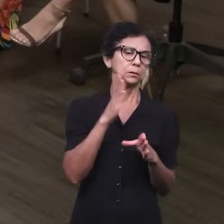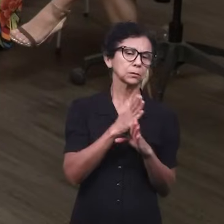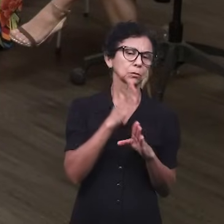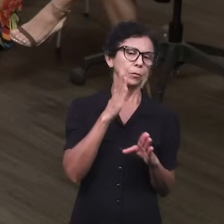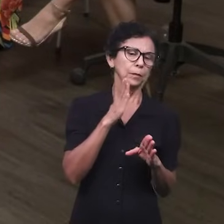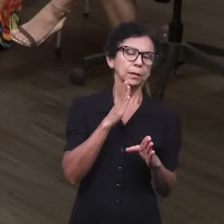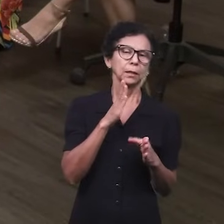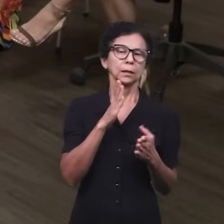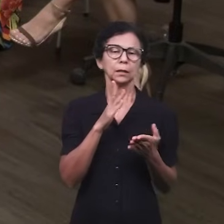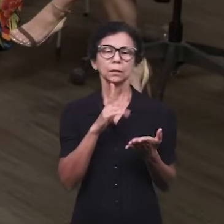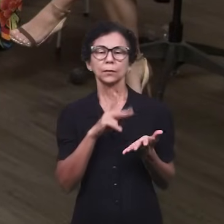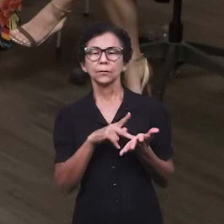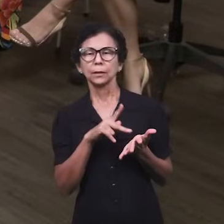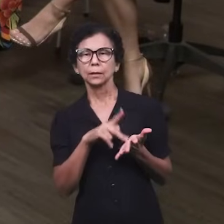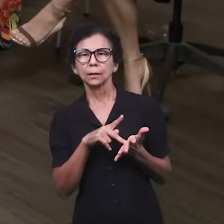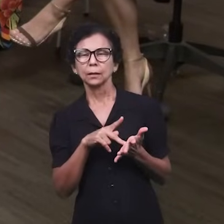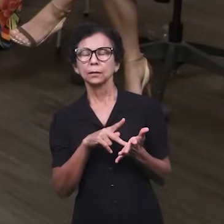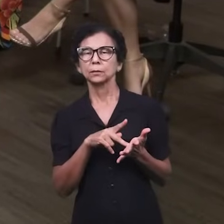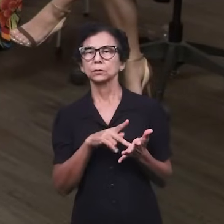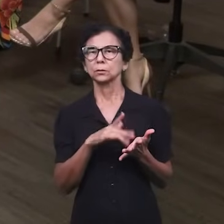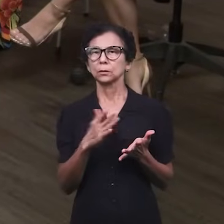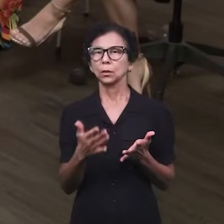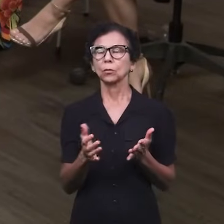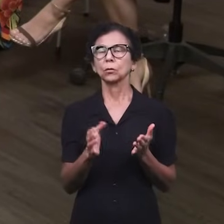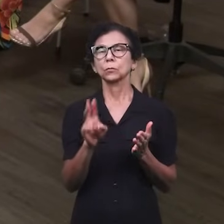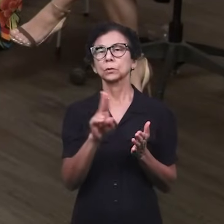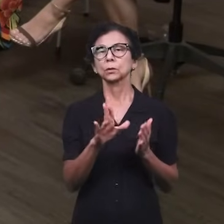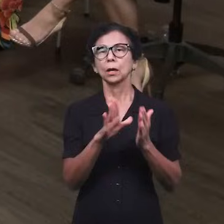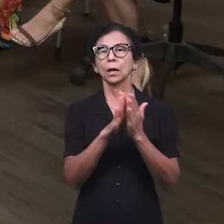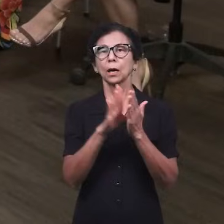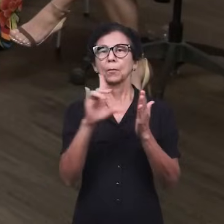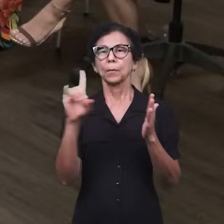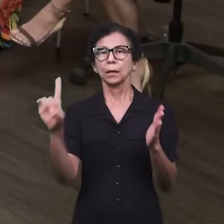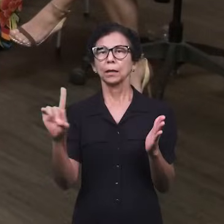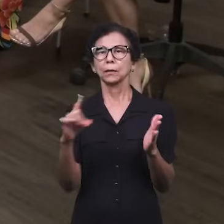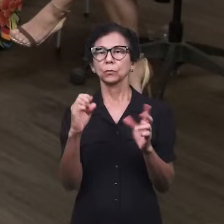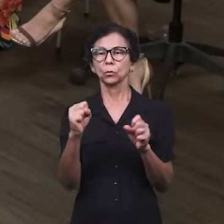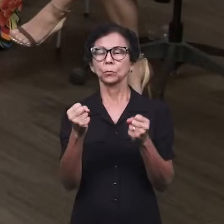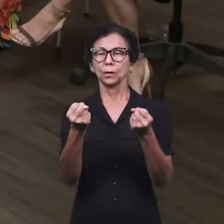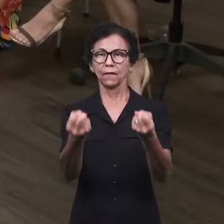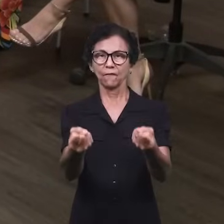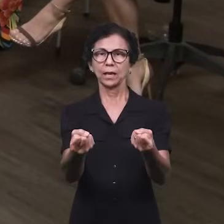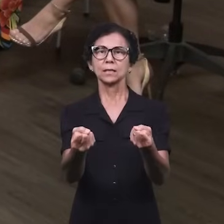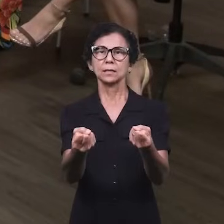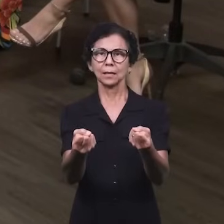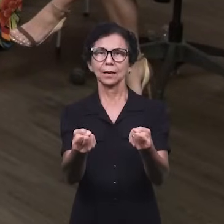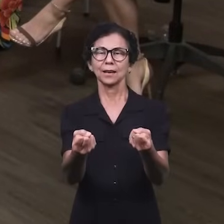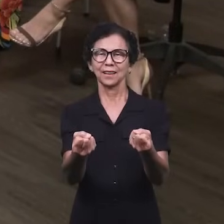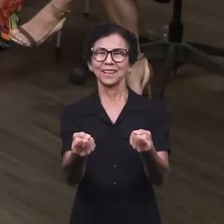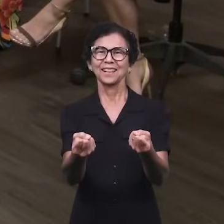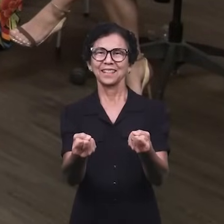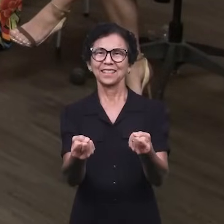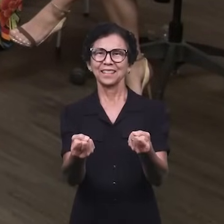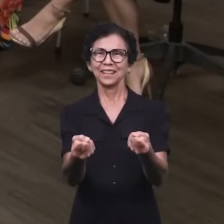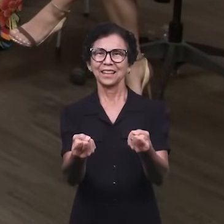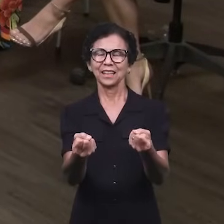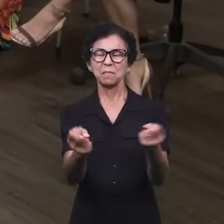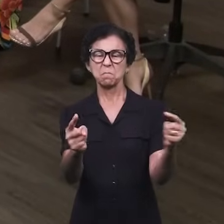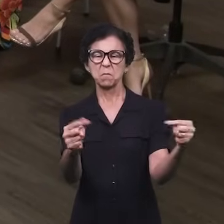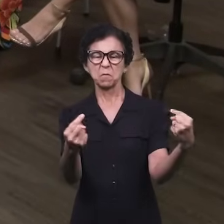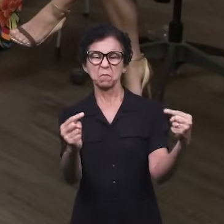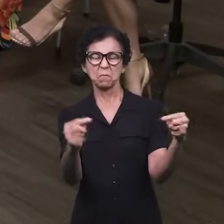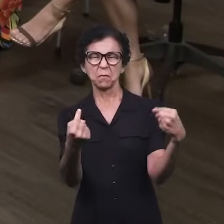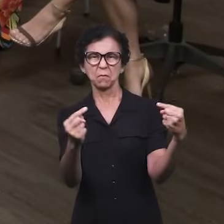verdades quando você tem a palavra como arma nada consegue se opor né vem